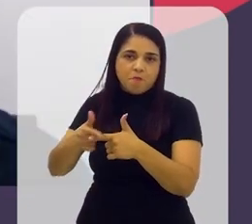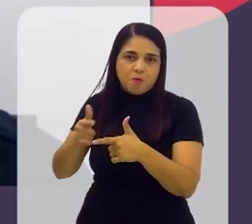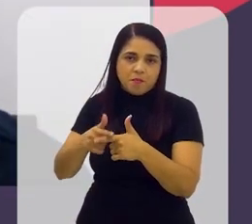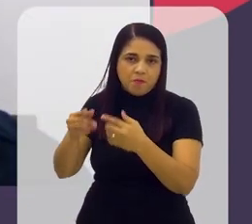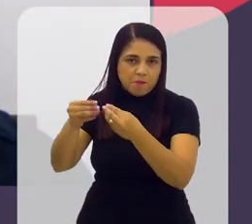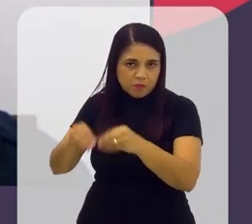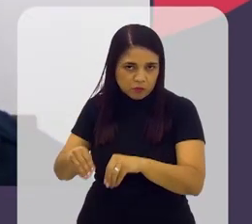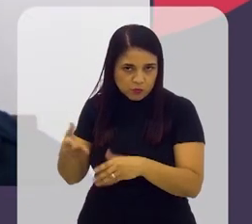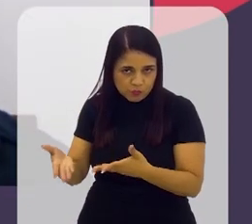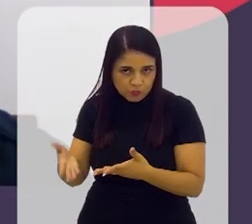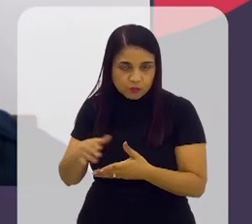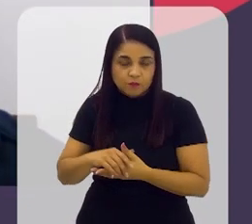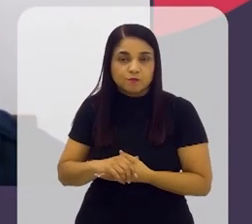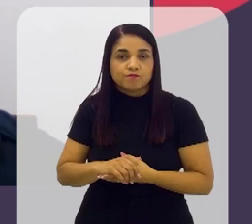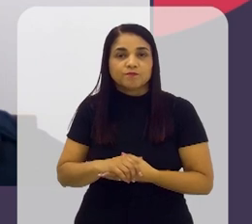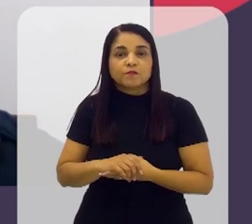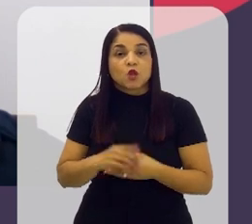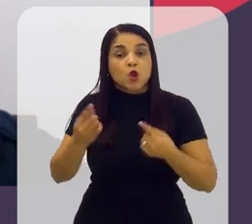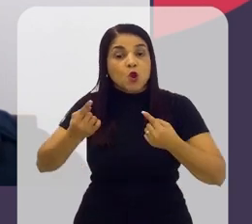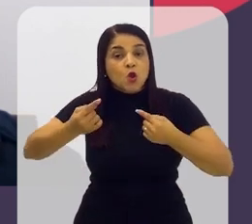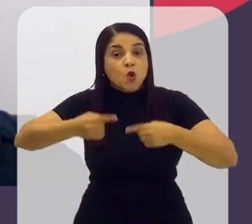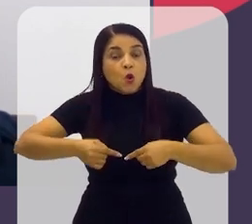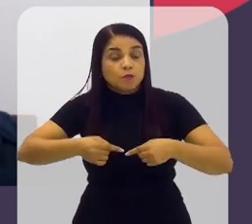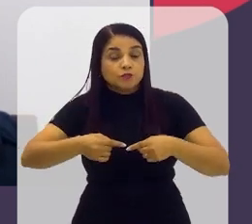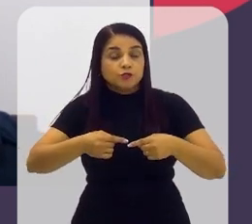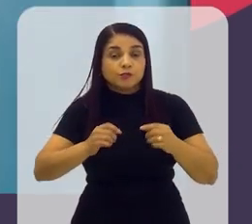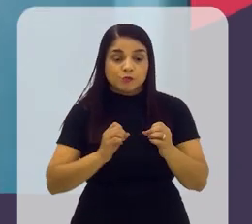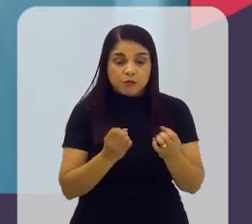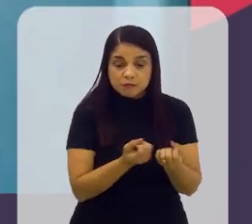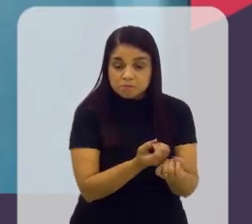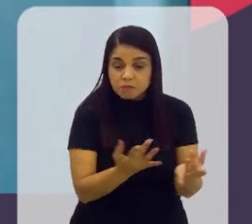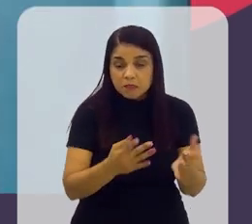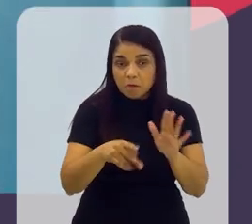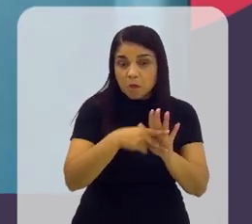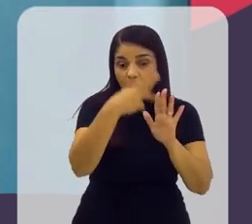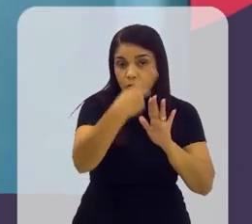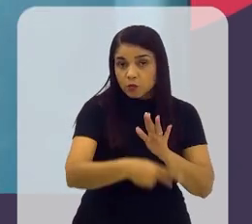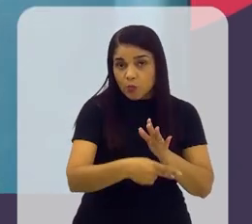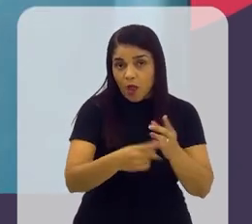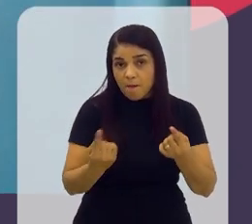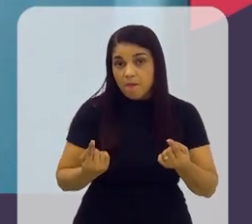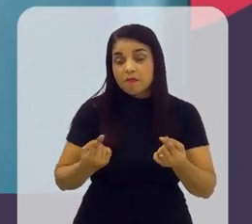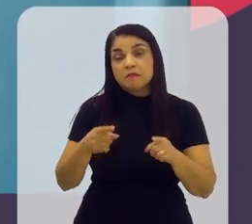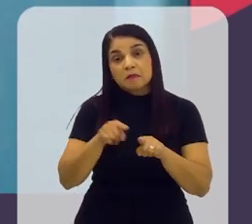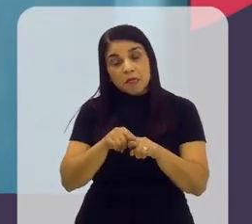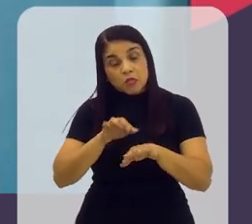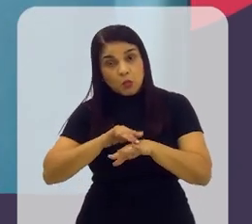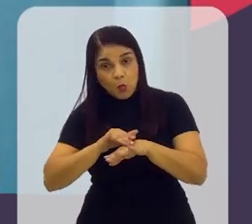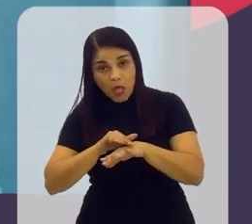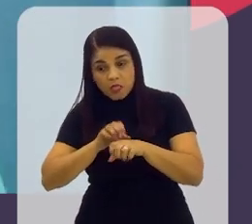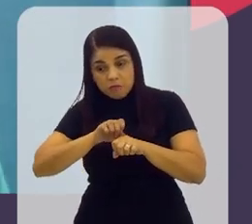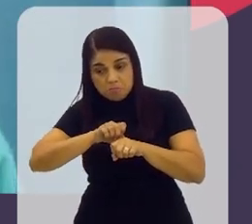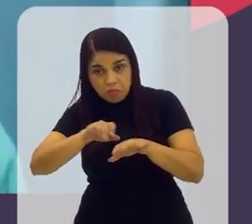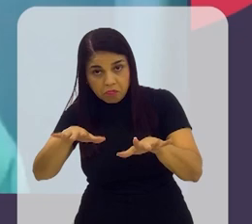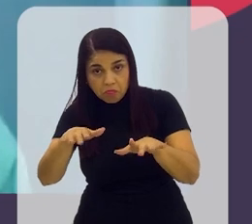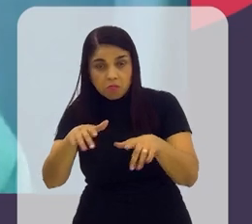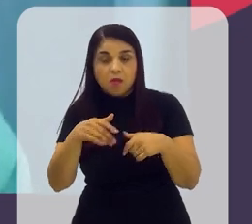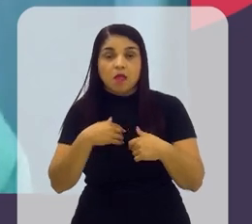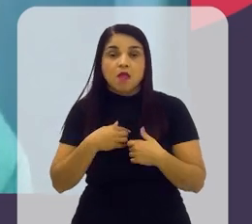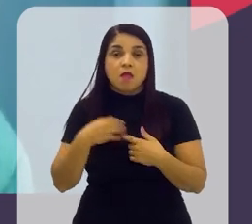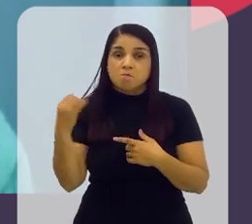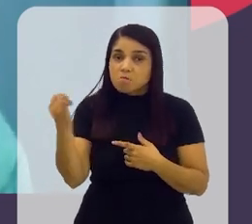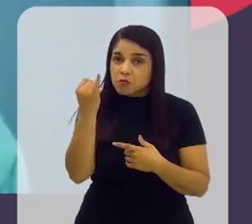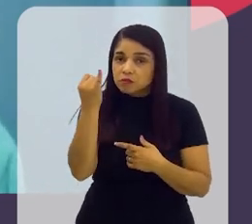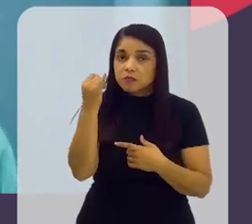de problema, né? Que podem vir a competir com as espécies nativas, que podem às vezes ser vetores de doenças. E outra coisa importante a